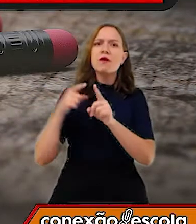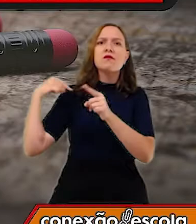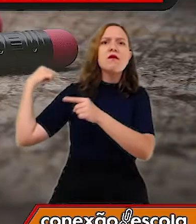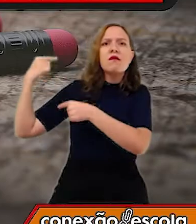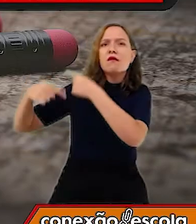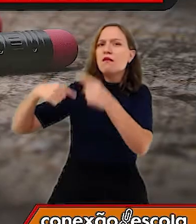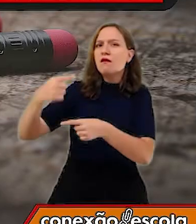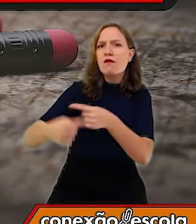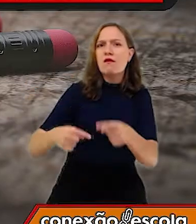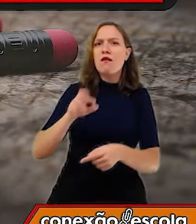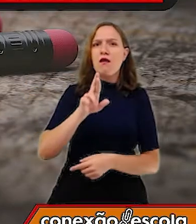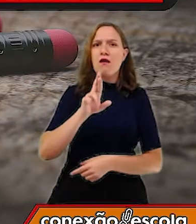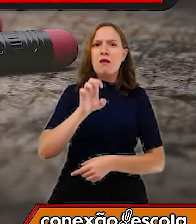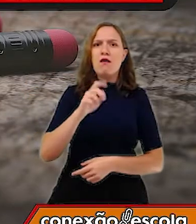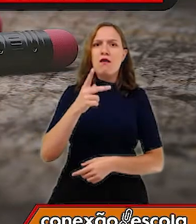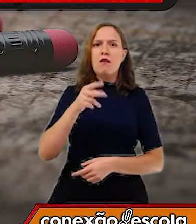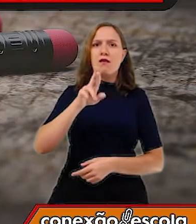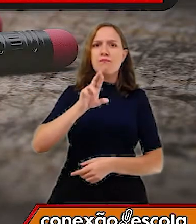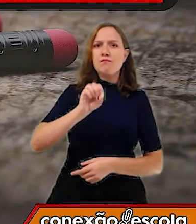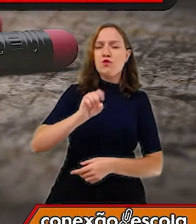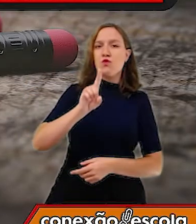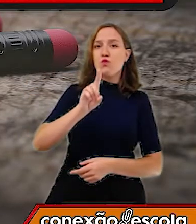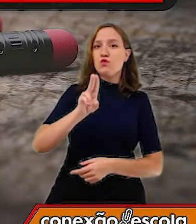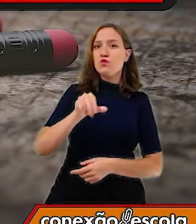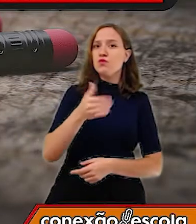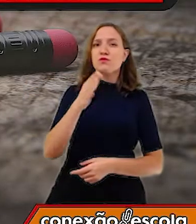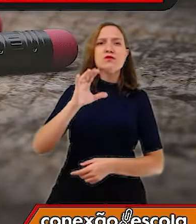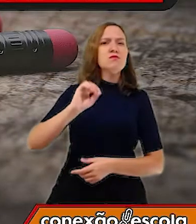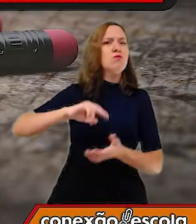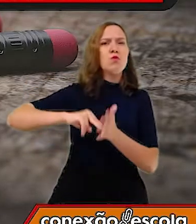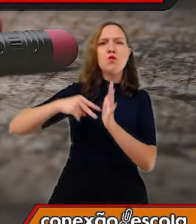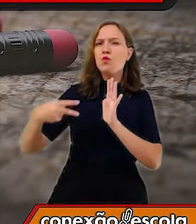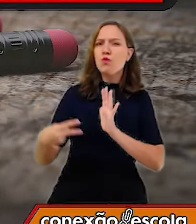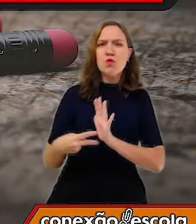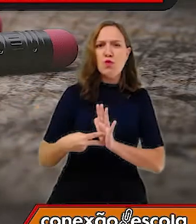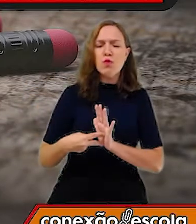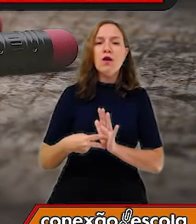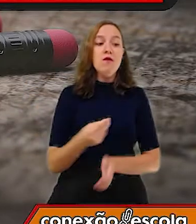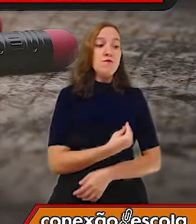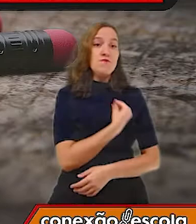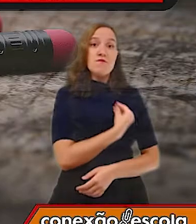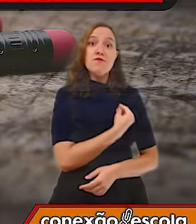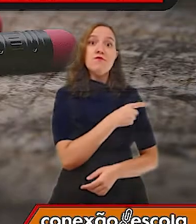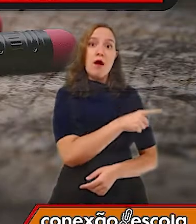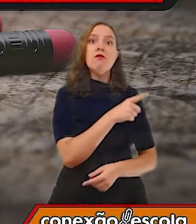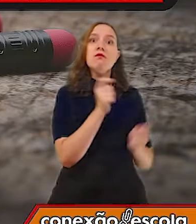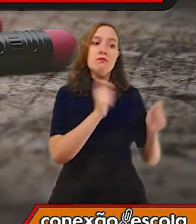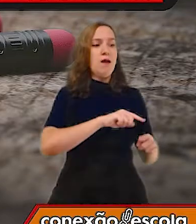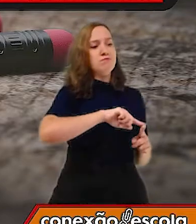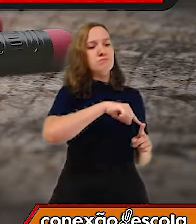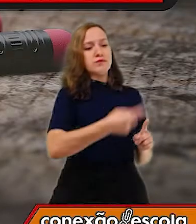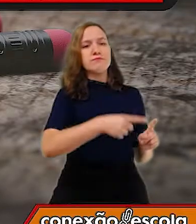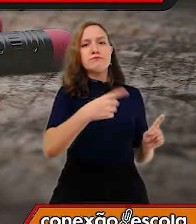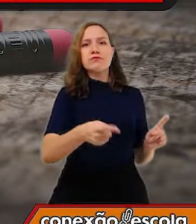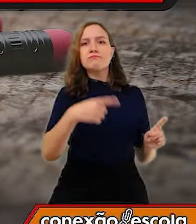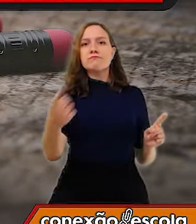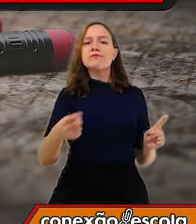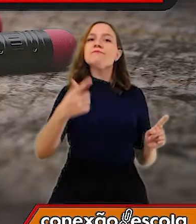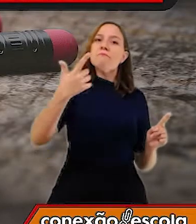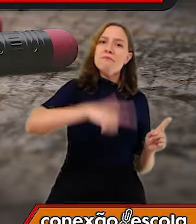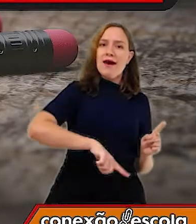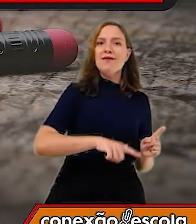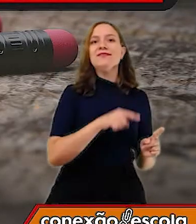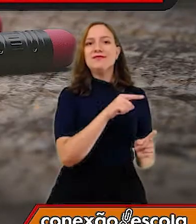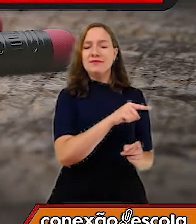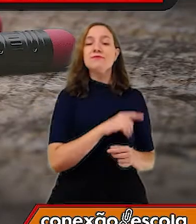seres vivos podem gerar novos seres vivos? Então, os animais, vocês já sabem que